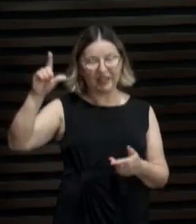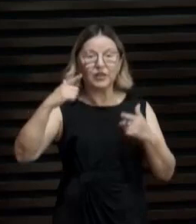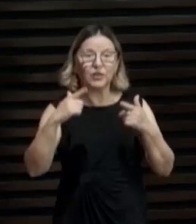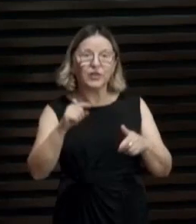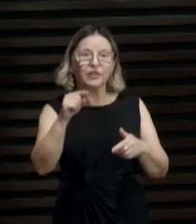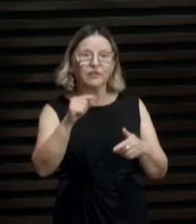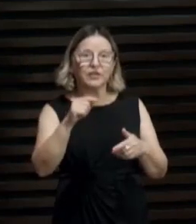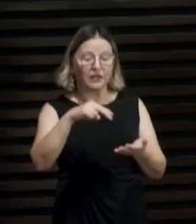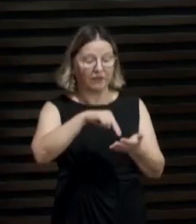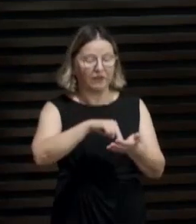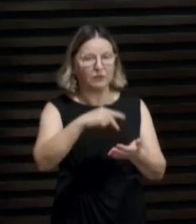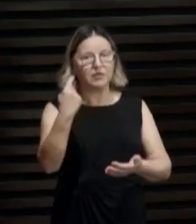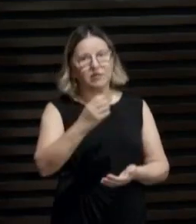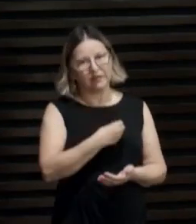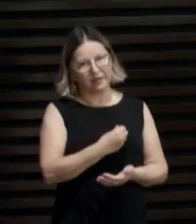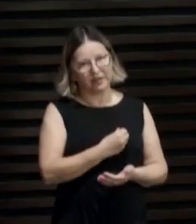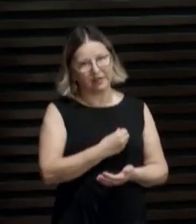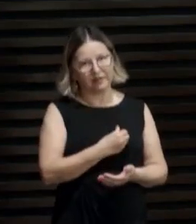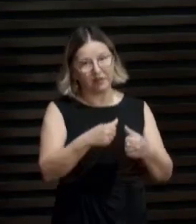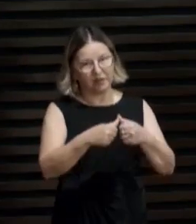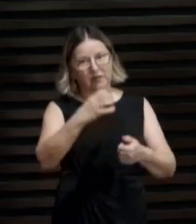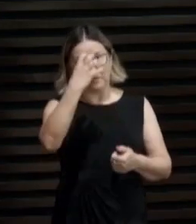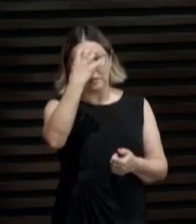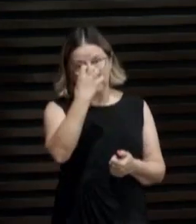tua vida? Isto é tão sério,